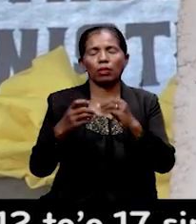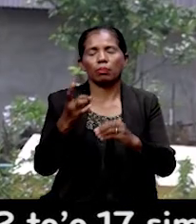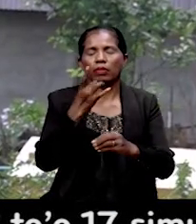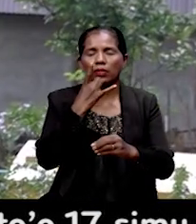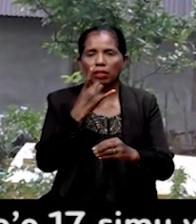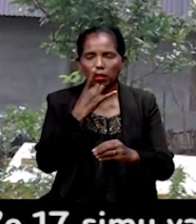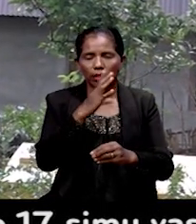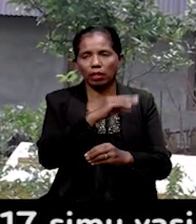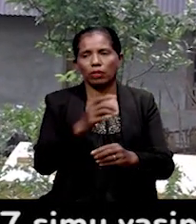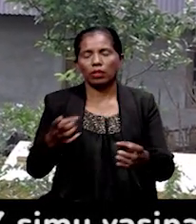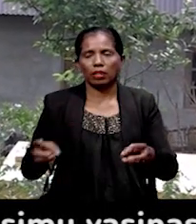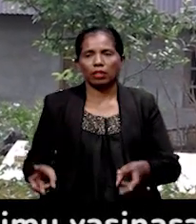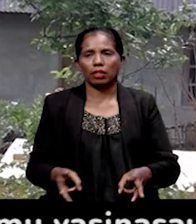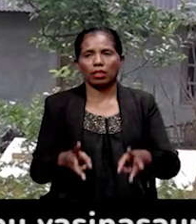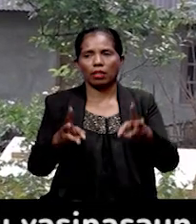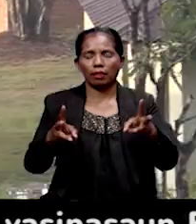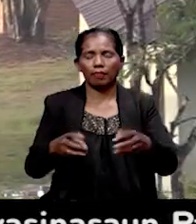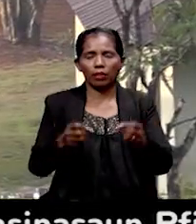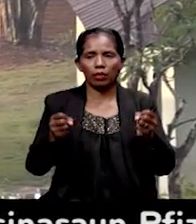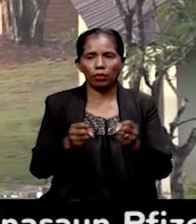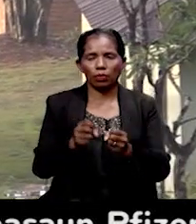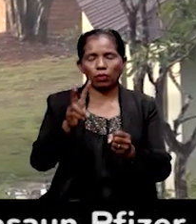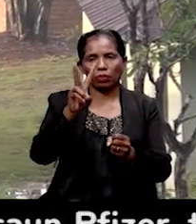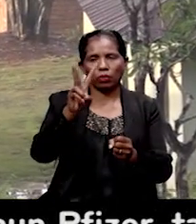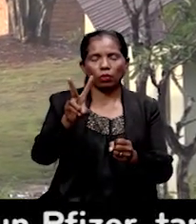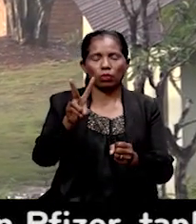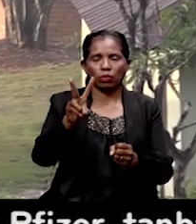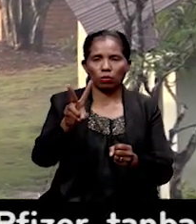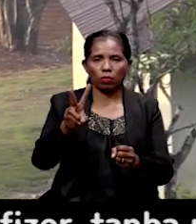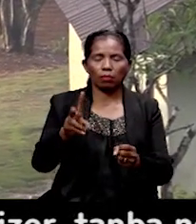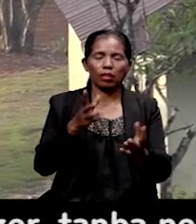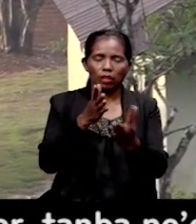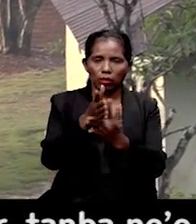né? Suku Fatubolu e aldeia rua ma kasesa ona beletricidade,